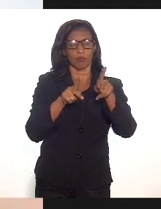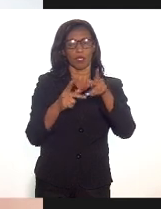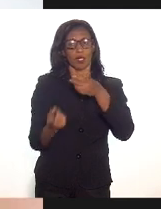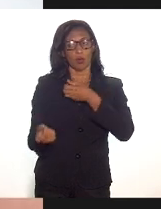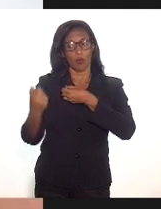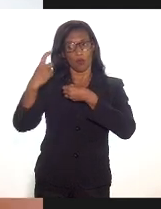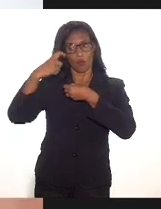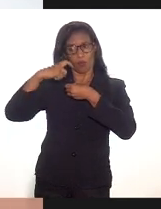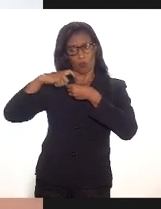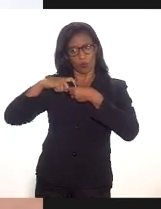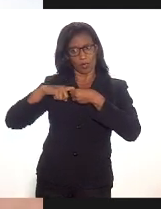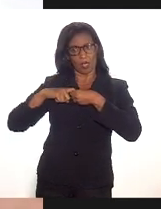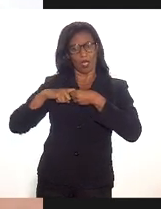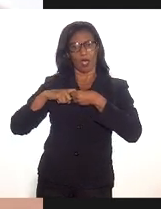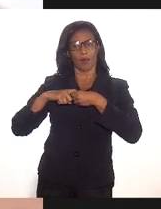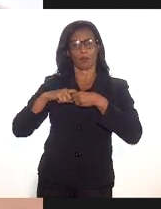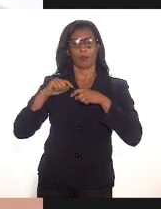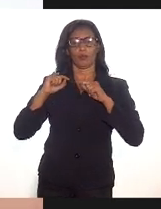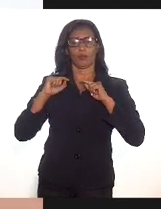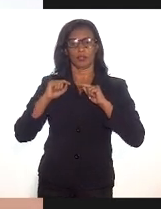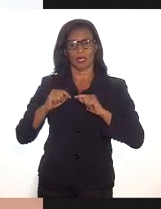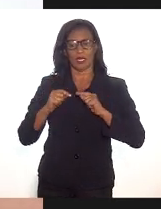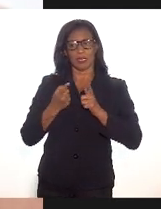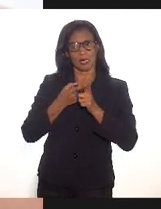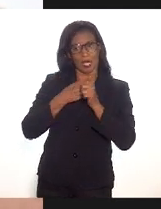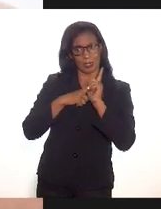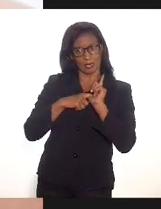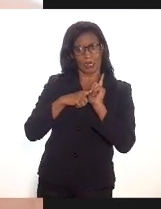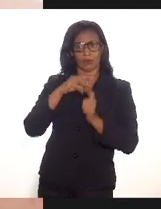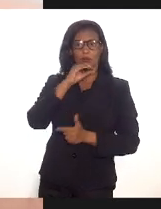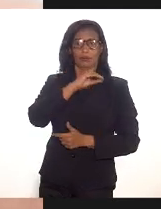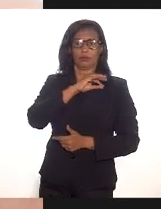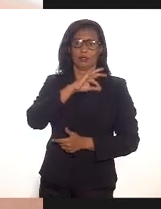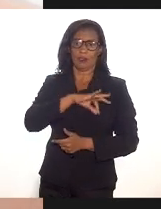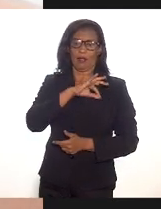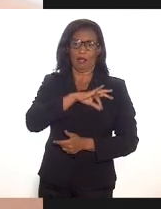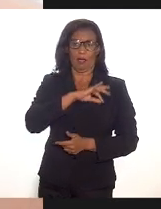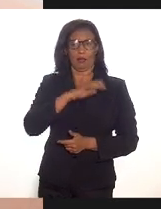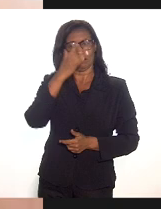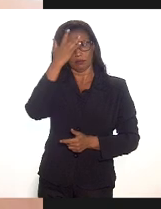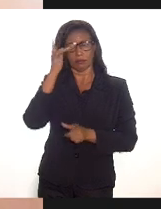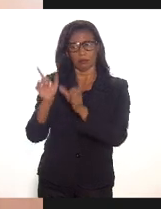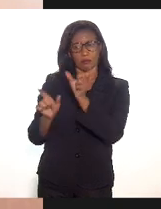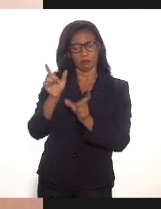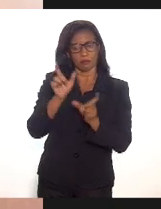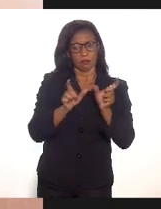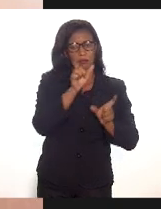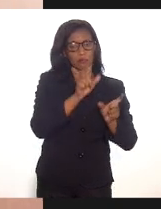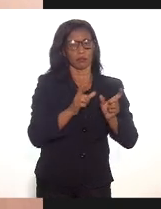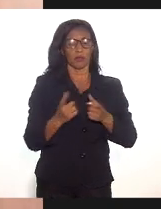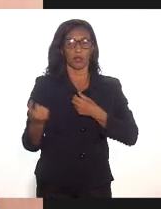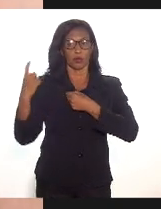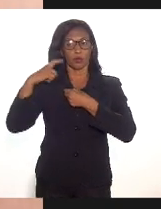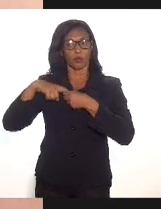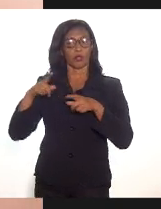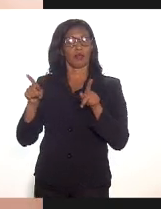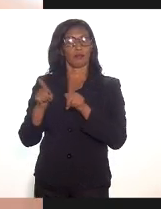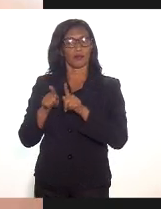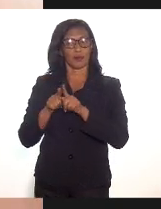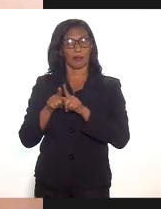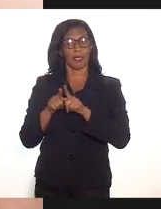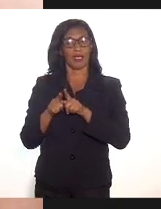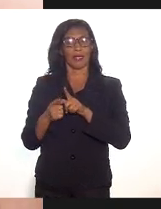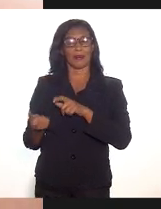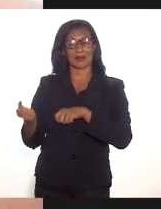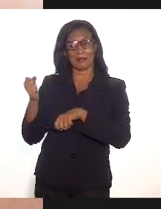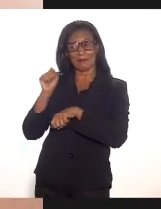retornarmos a esse quadro anterior de atraso no pagamento dos nossos servidores e não retornarmos a essa paralisia da